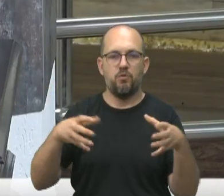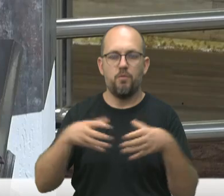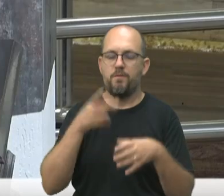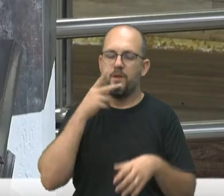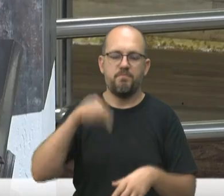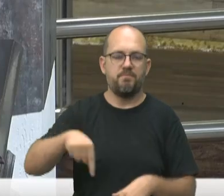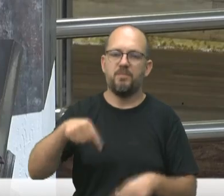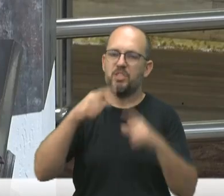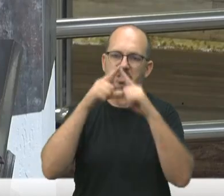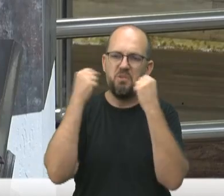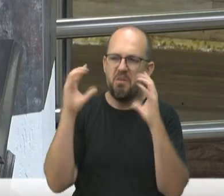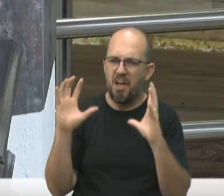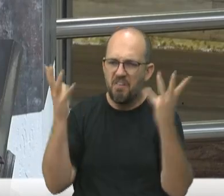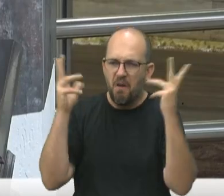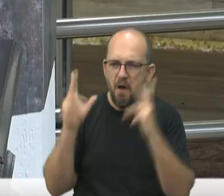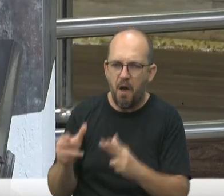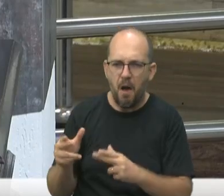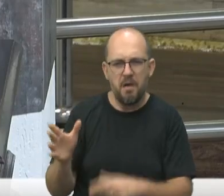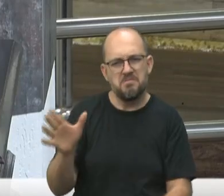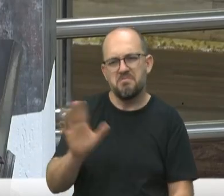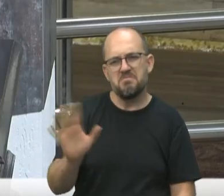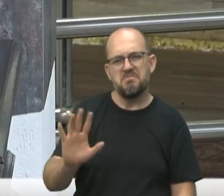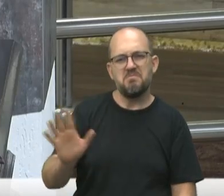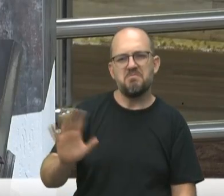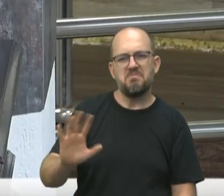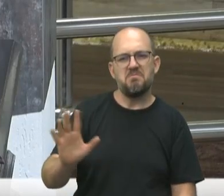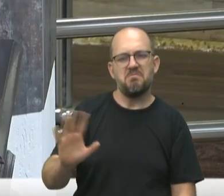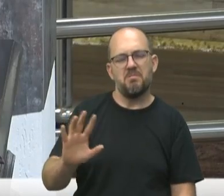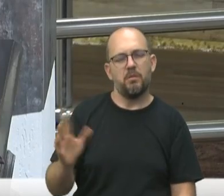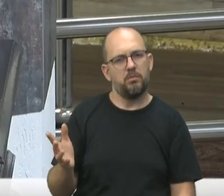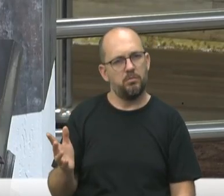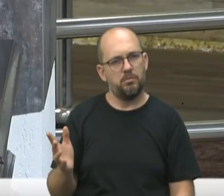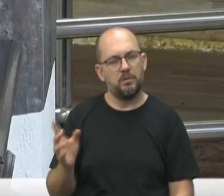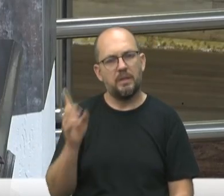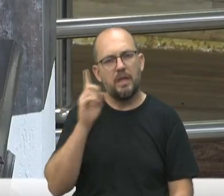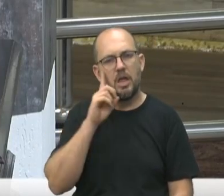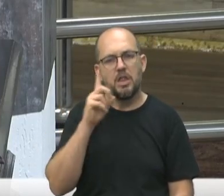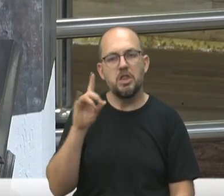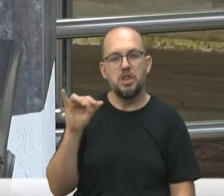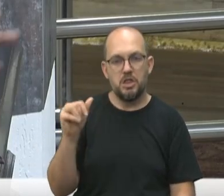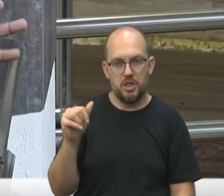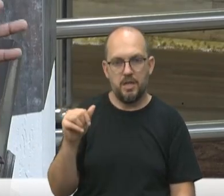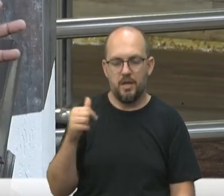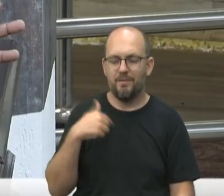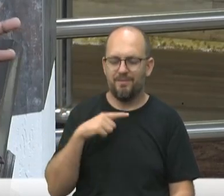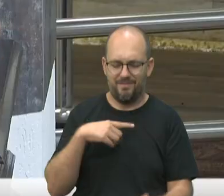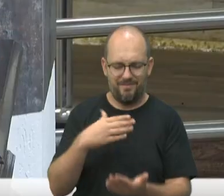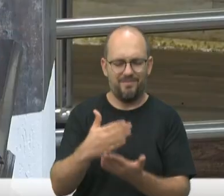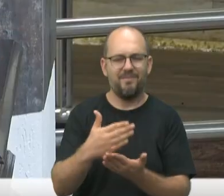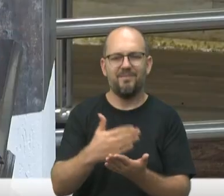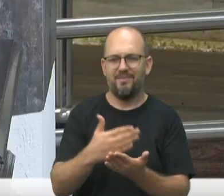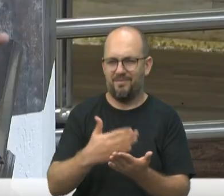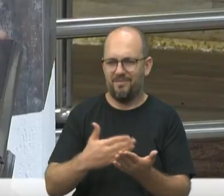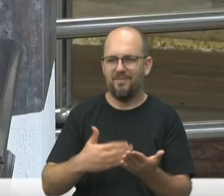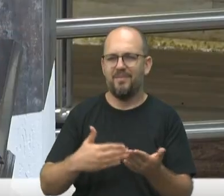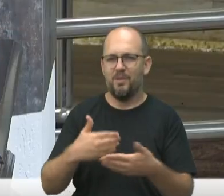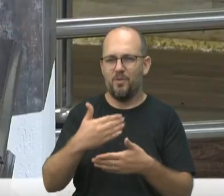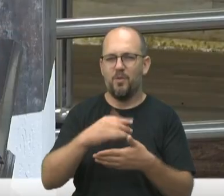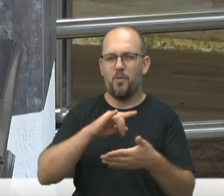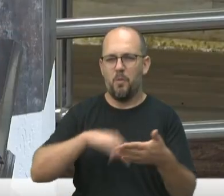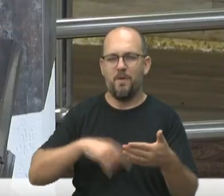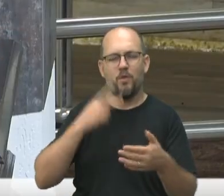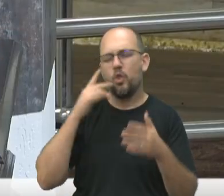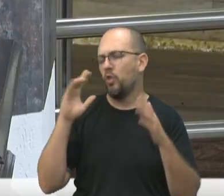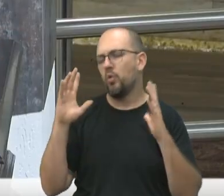não comportava um evento como esse, falando que no dia, eu tenho toda essa documentação, que todas as